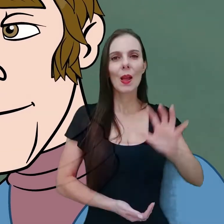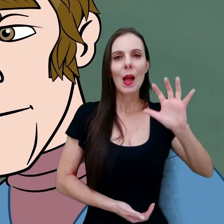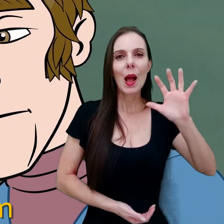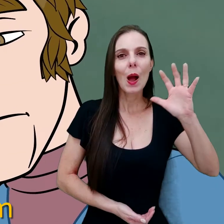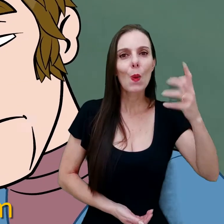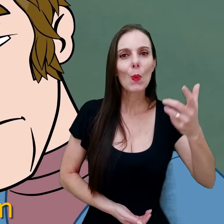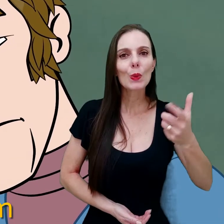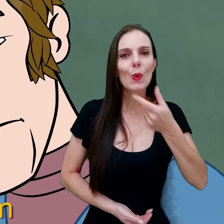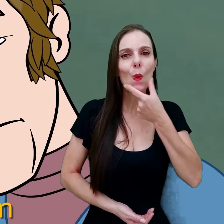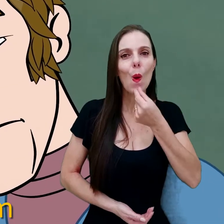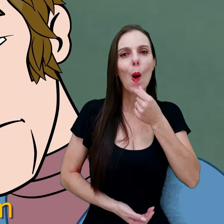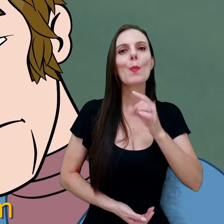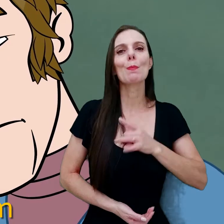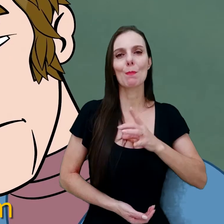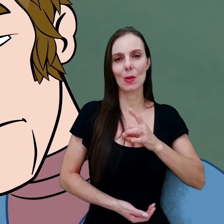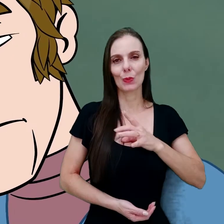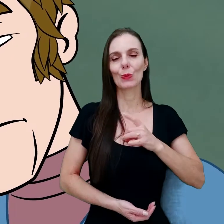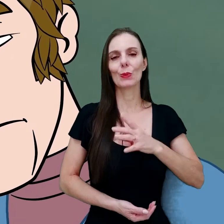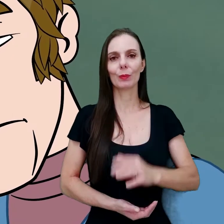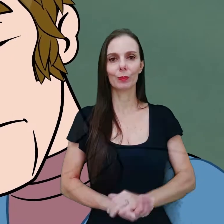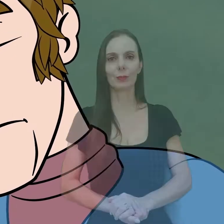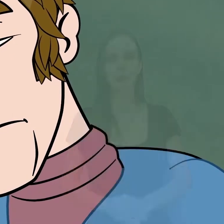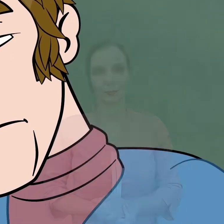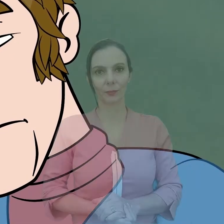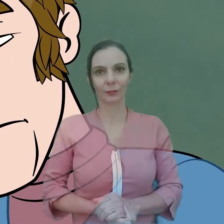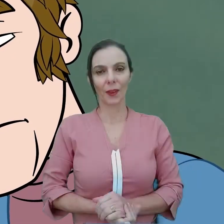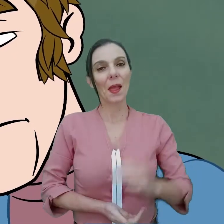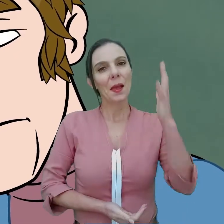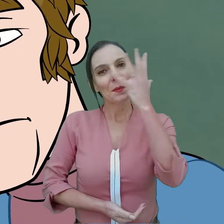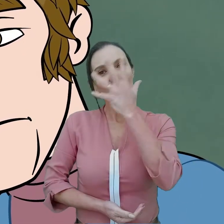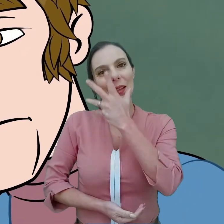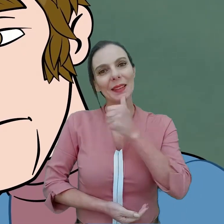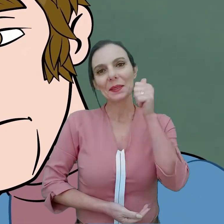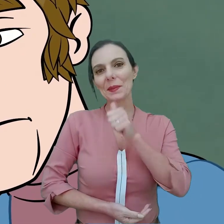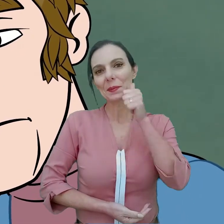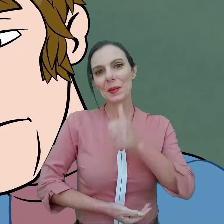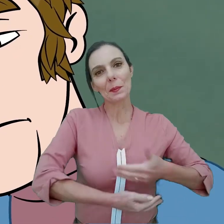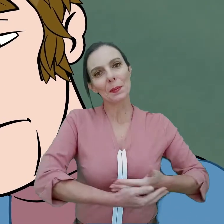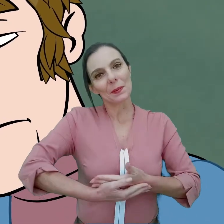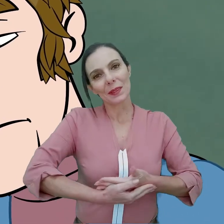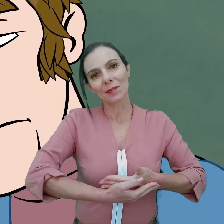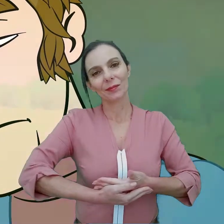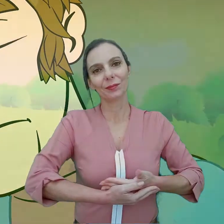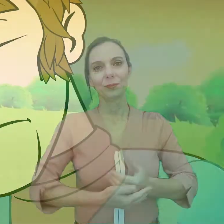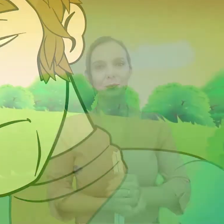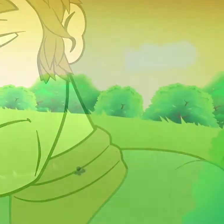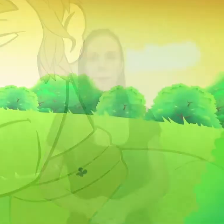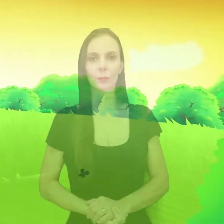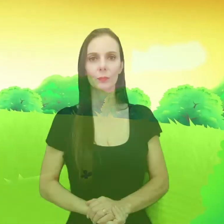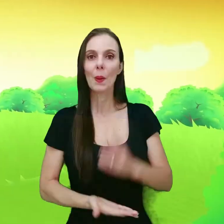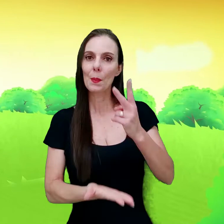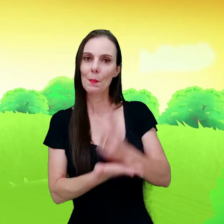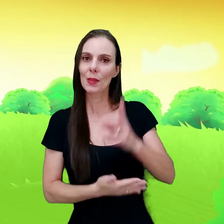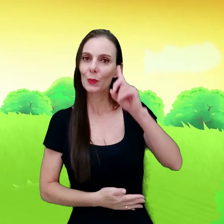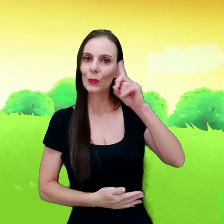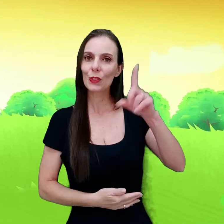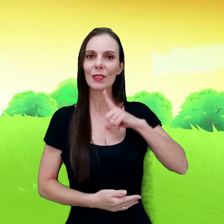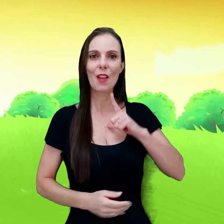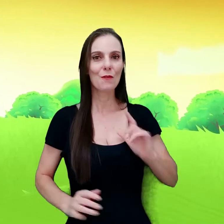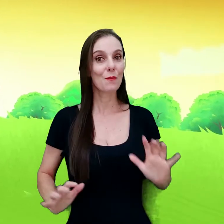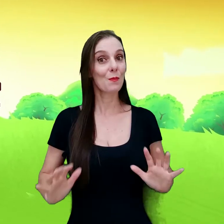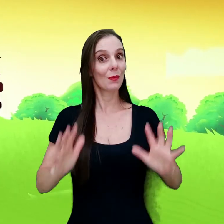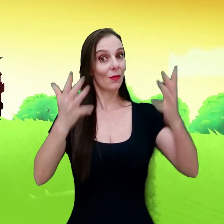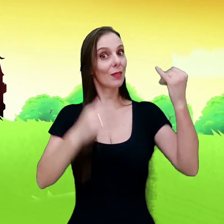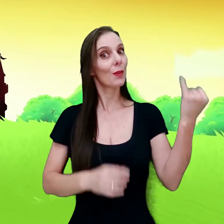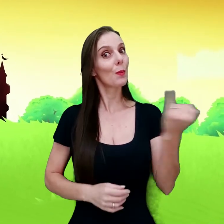E então aconteceu o que o homem mais temia. É uma linda menina! No mesmo dia,